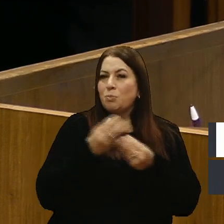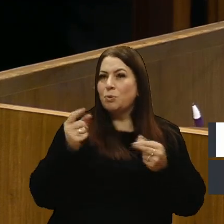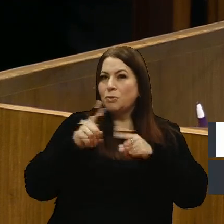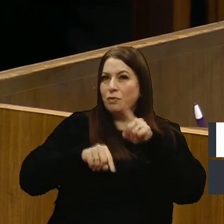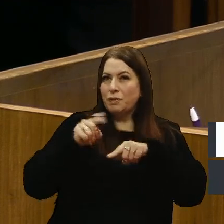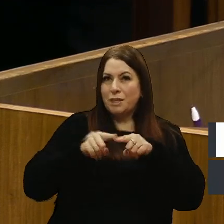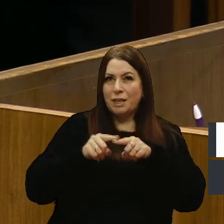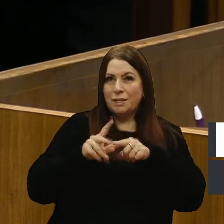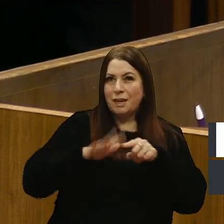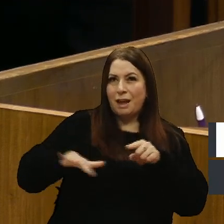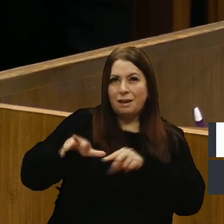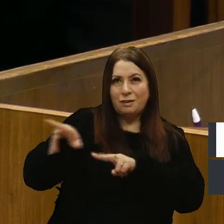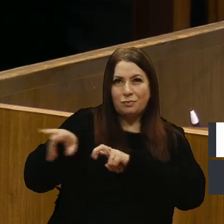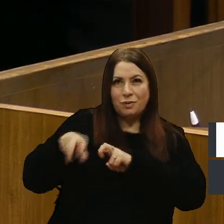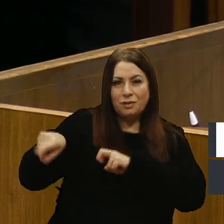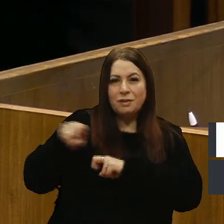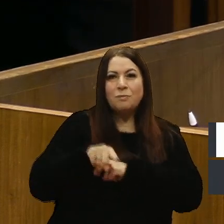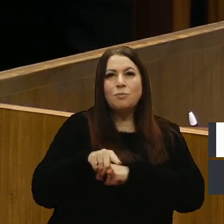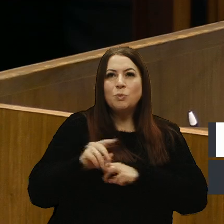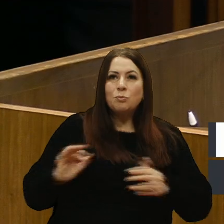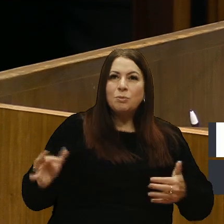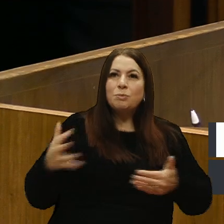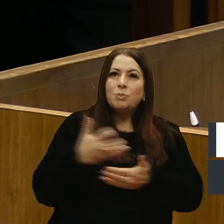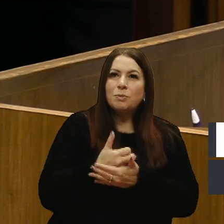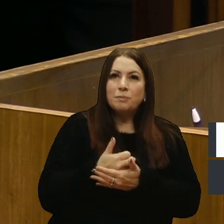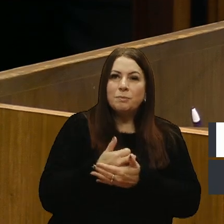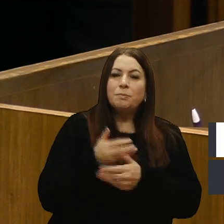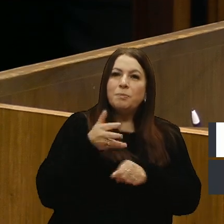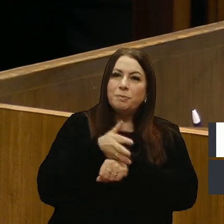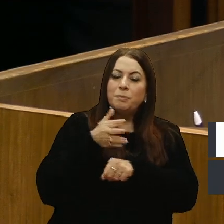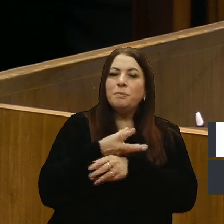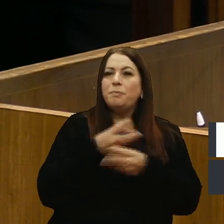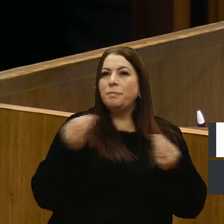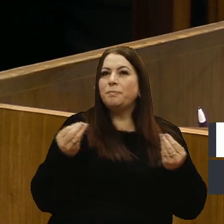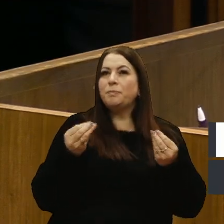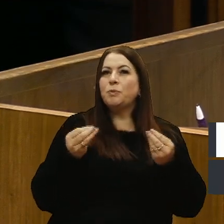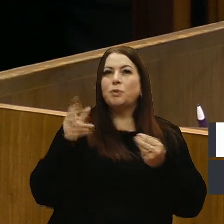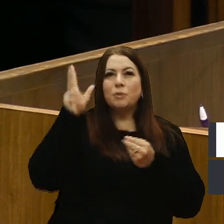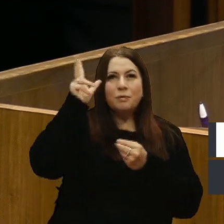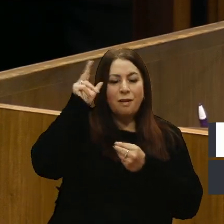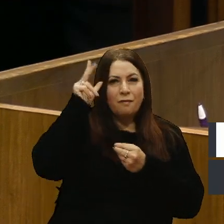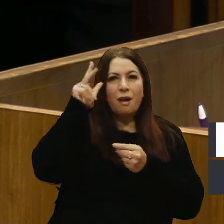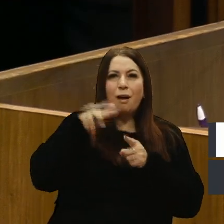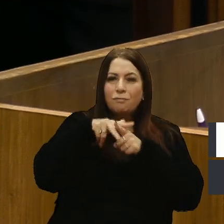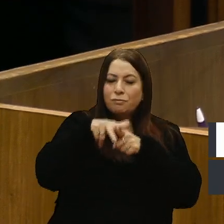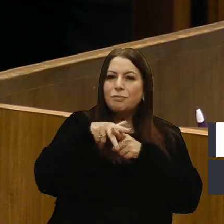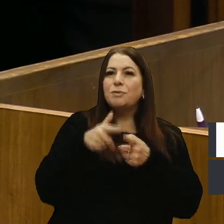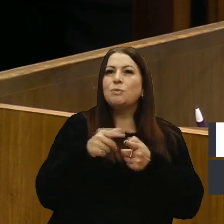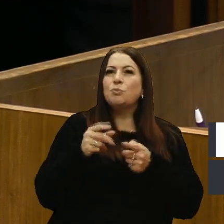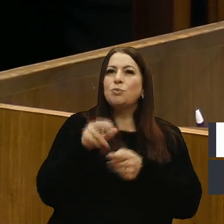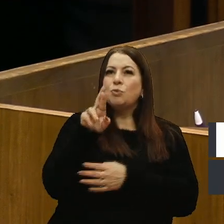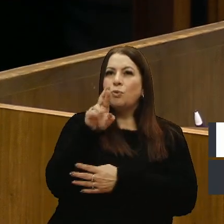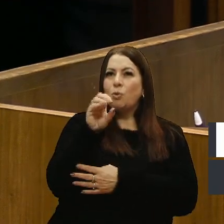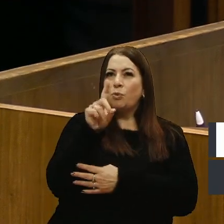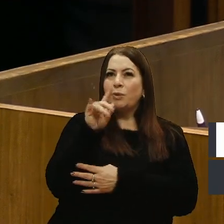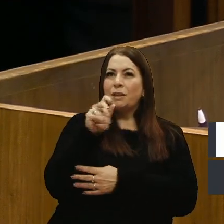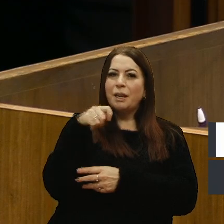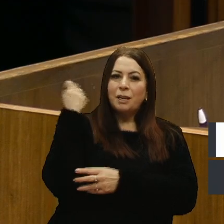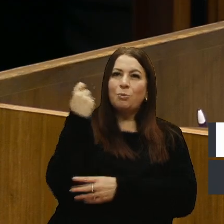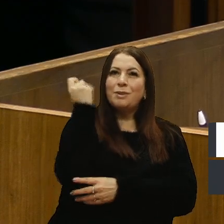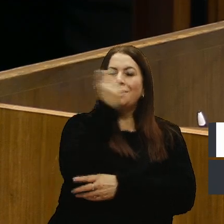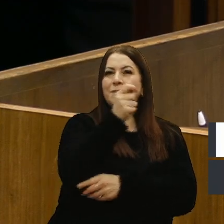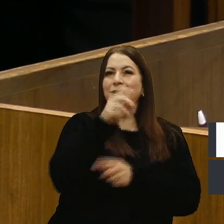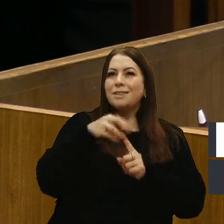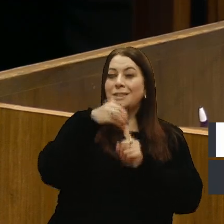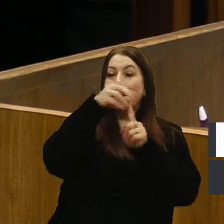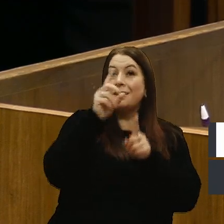atividades campeiras que abraçou, participando de muitas cavalgadas, de muitos rodeios, destaque